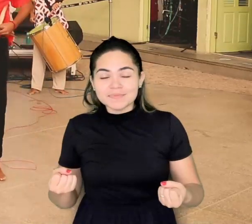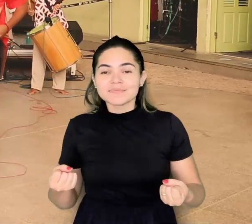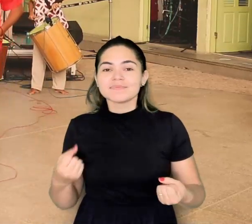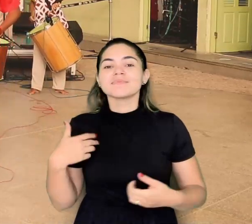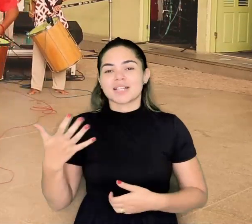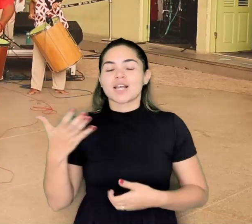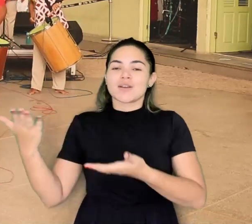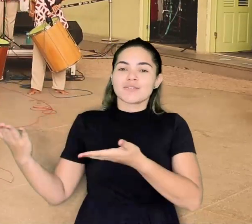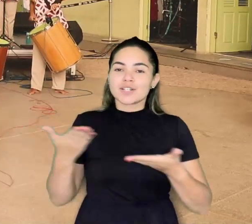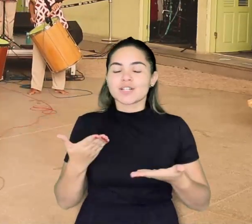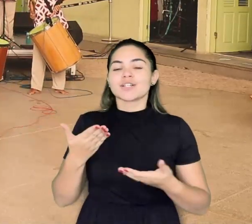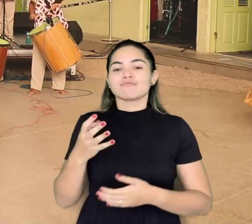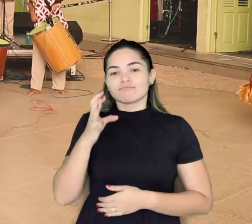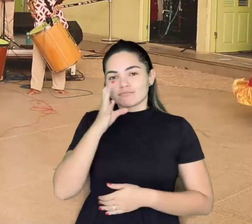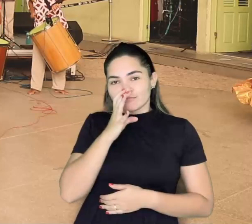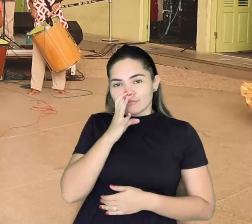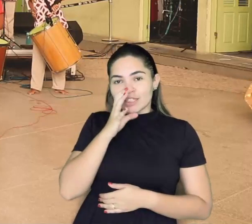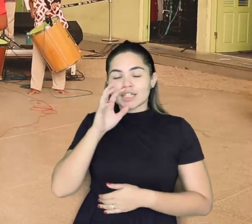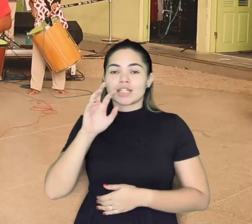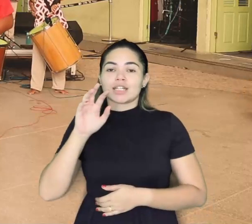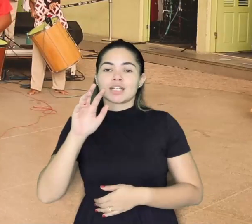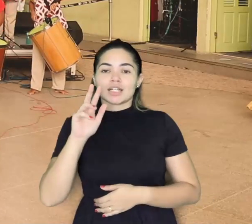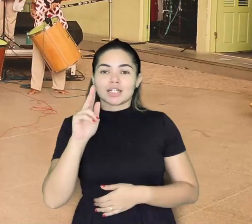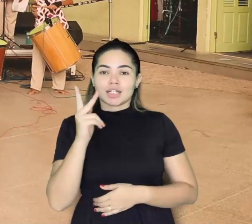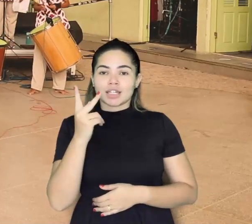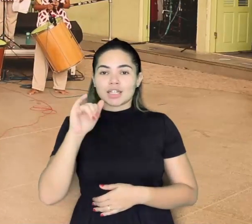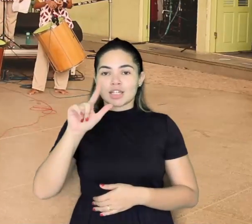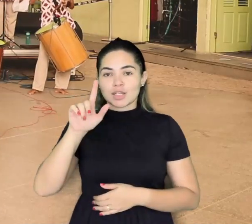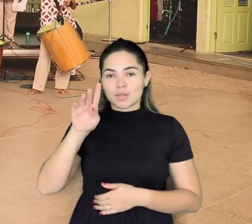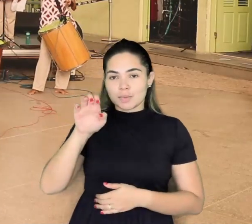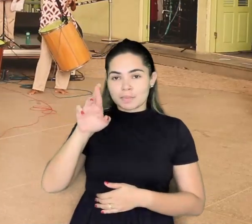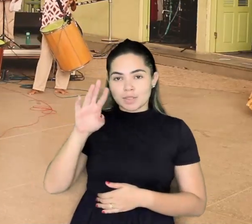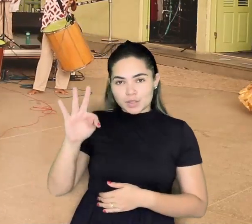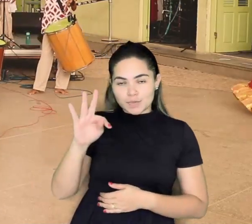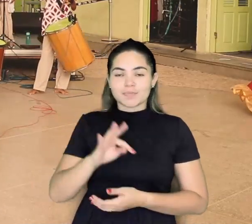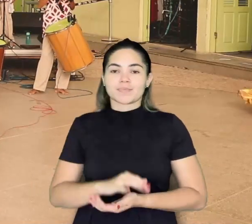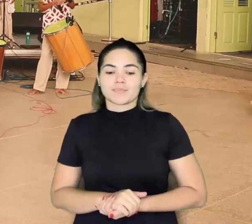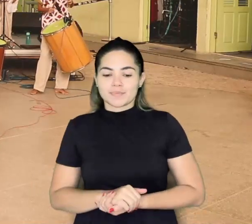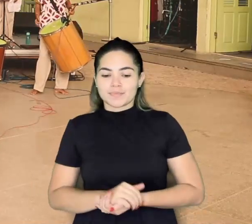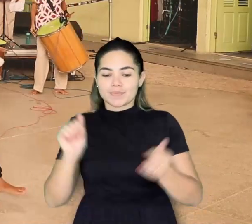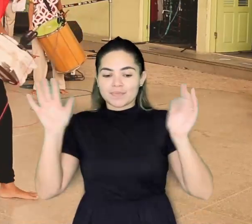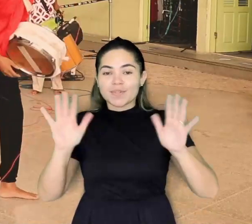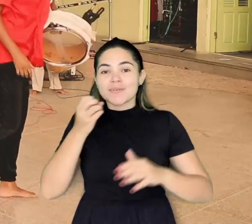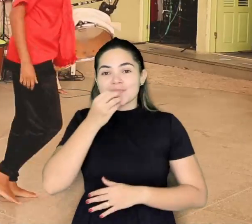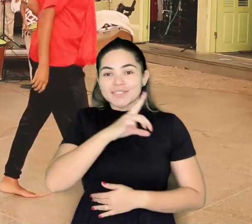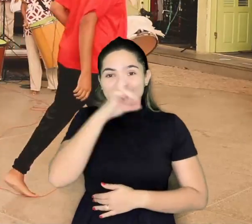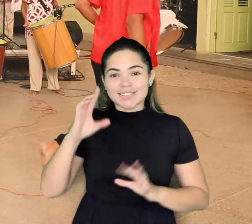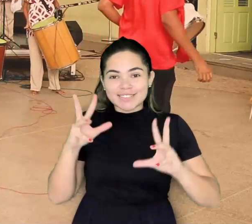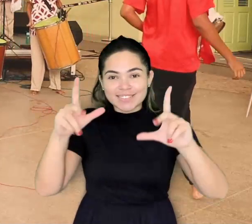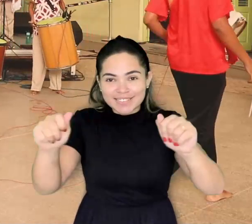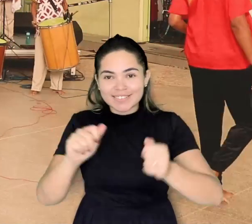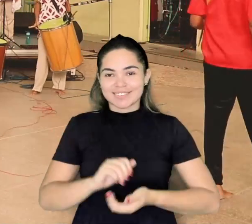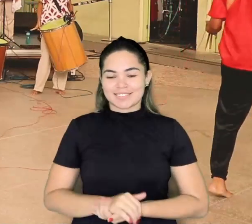Vamos lá. Queria chamar aqui o Wilbert. Wilbert, vamos lá, começar. Salve, galera. Bom